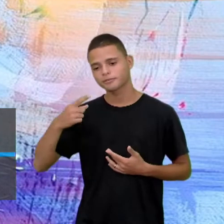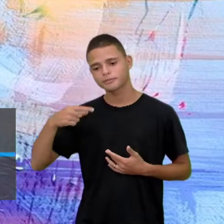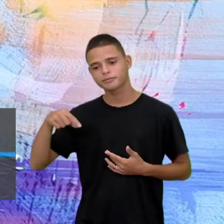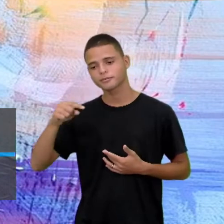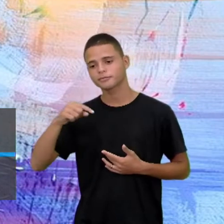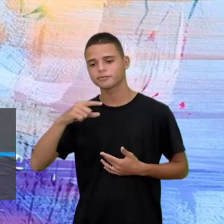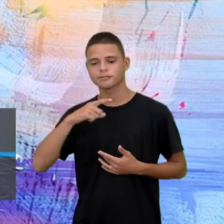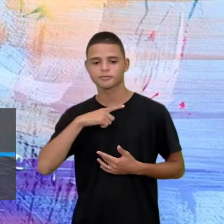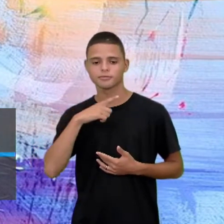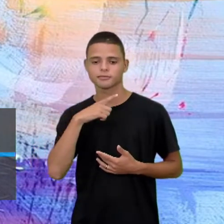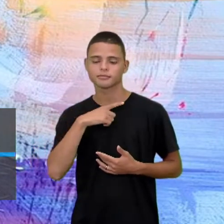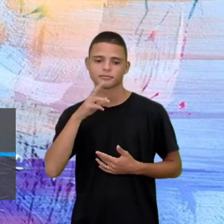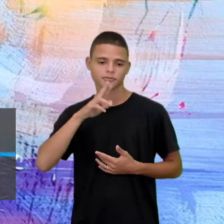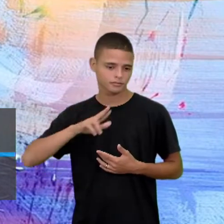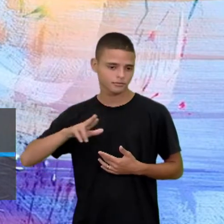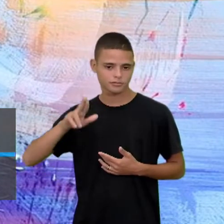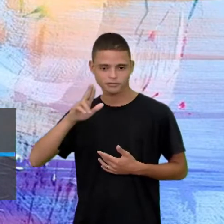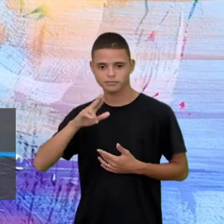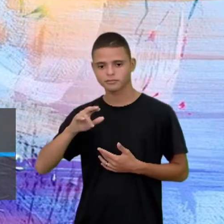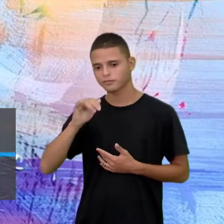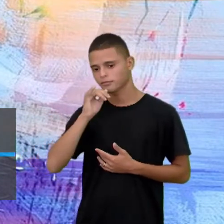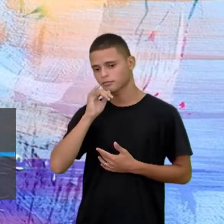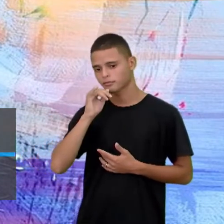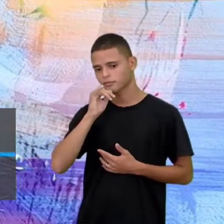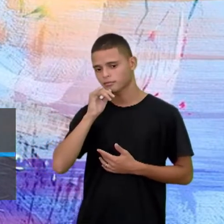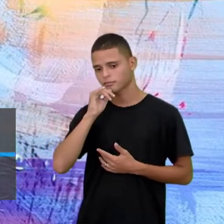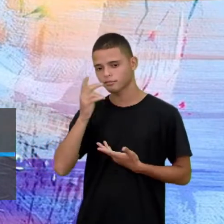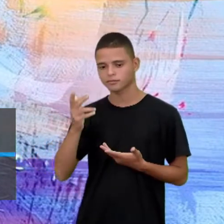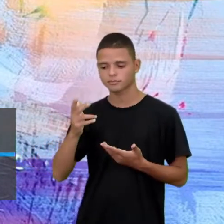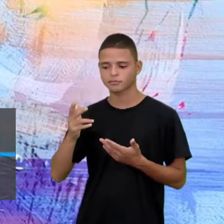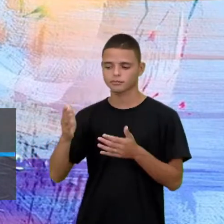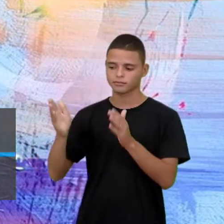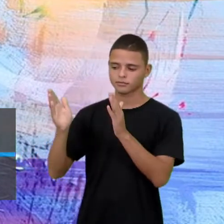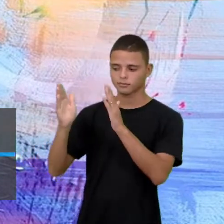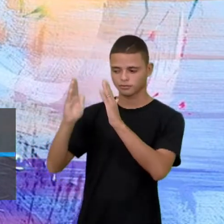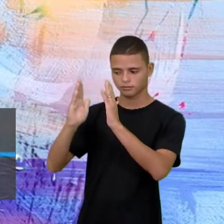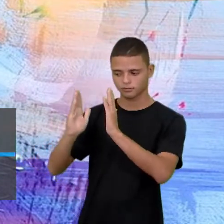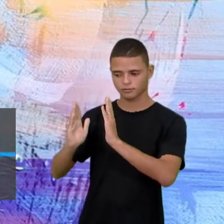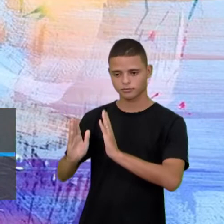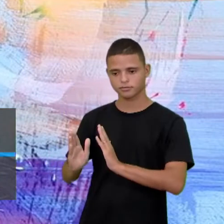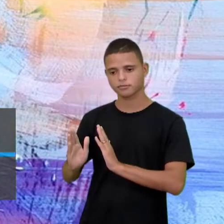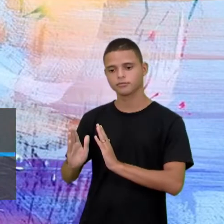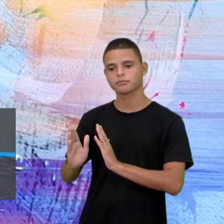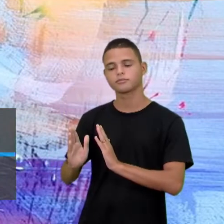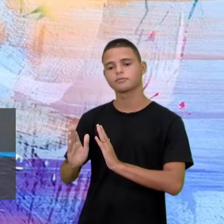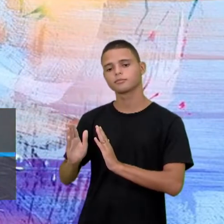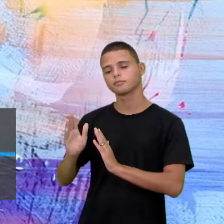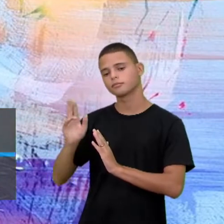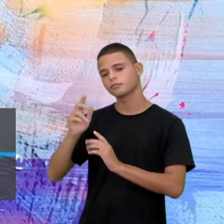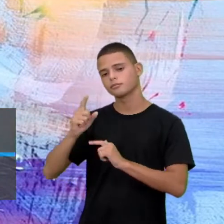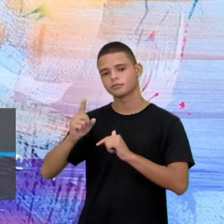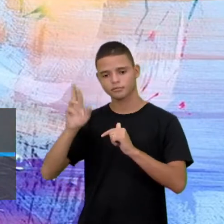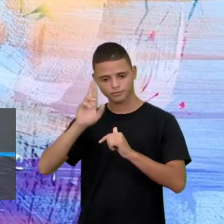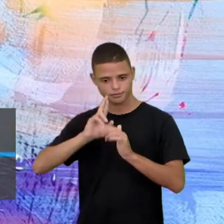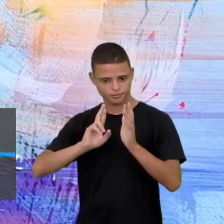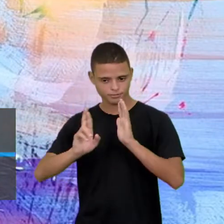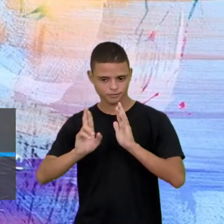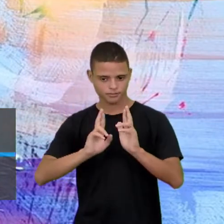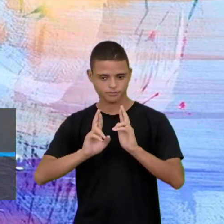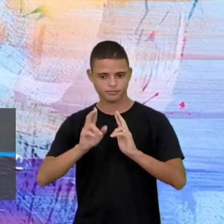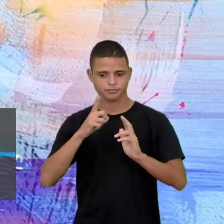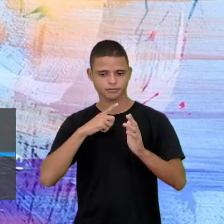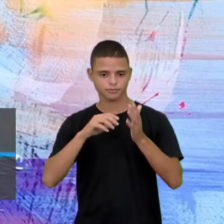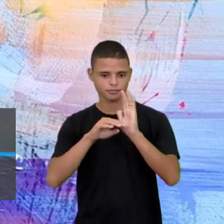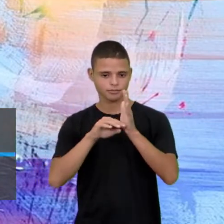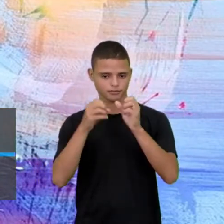conteúdo, né? O formato que eu tenho, o conteúdo que ele simboliza, né? E ao qual ele está associado. Temos um vídeo falando um pouquinho sobre